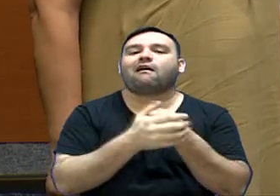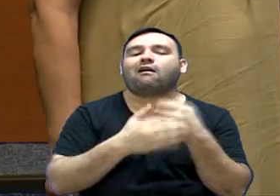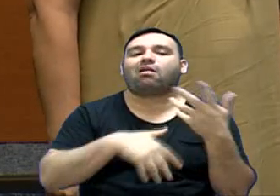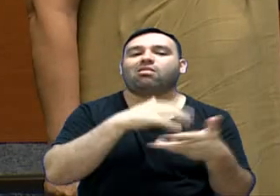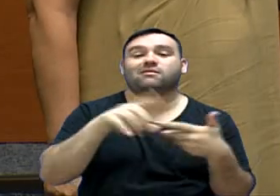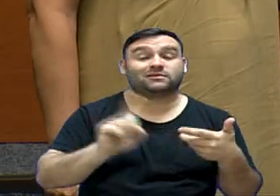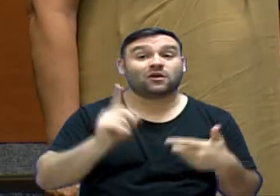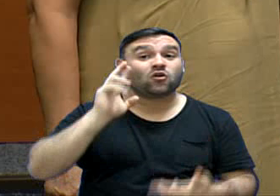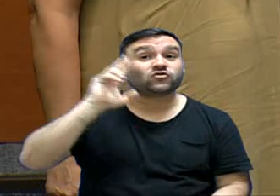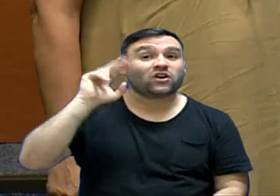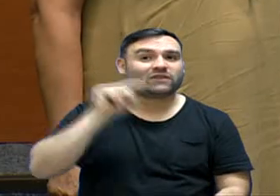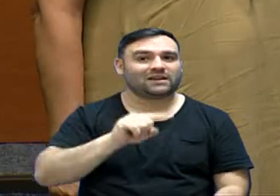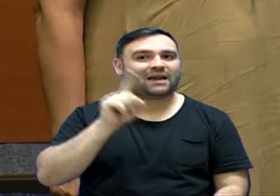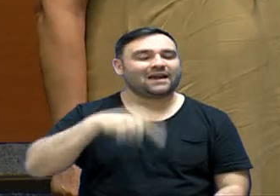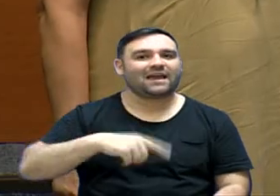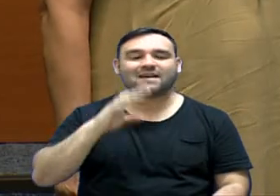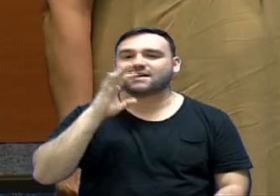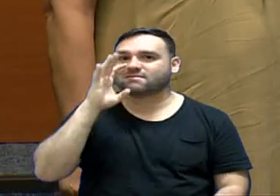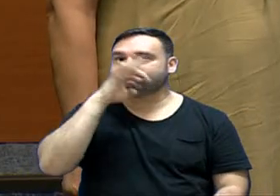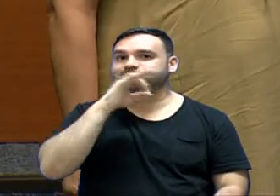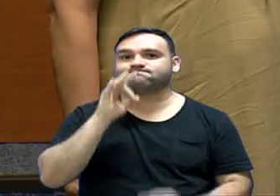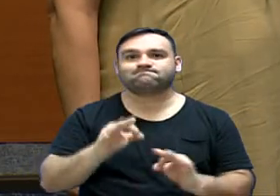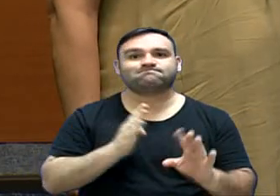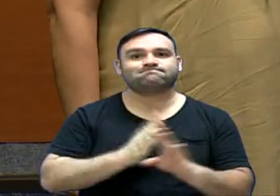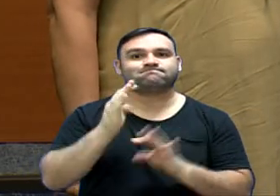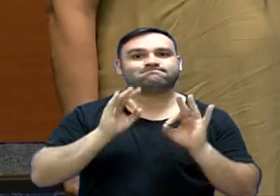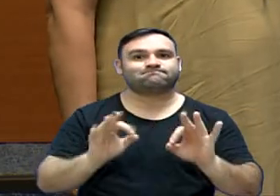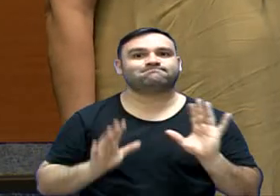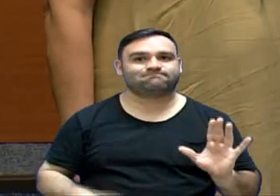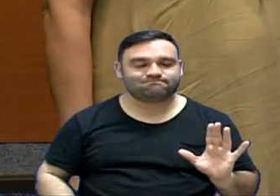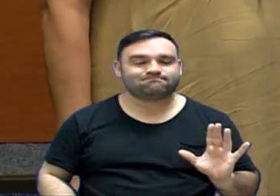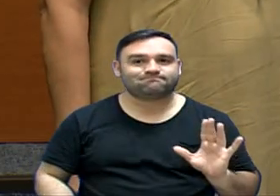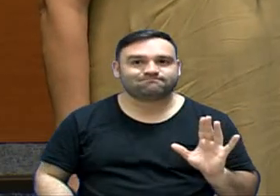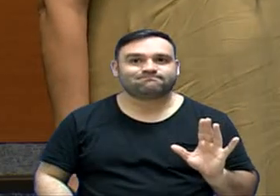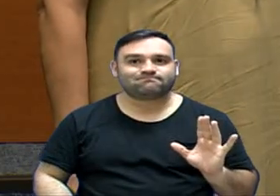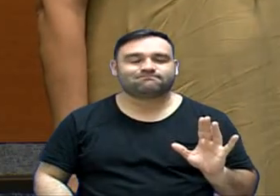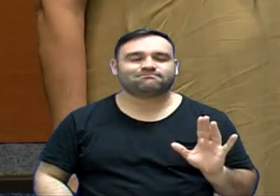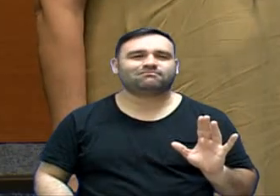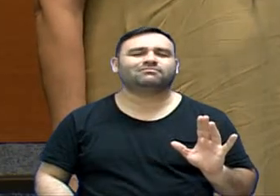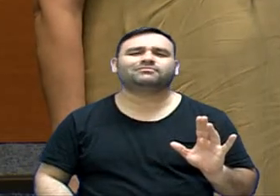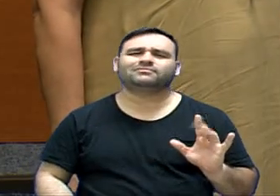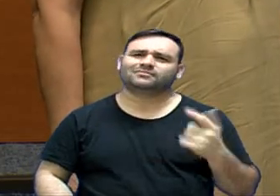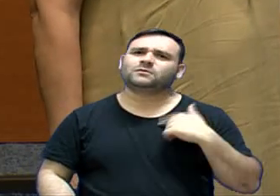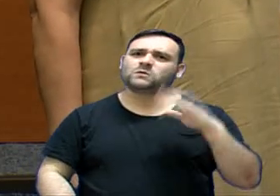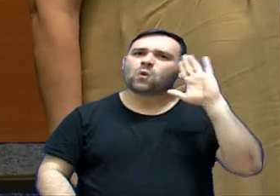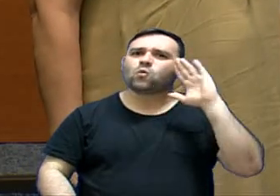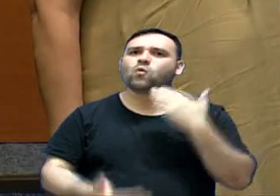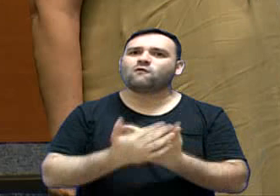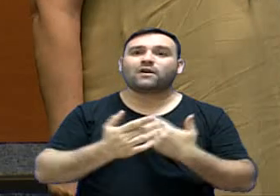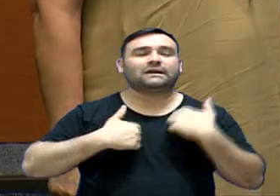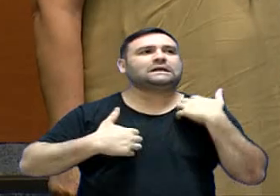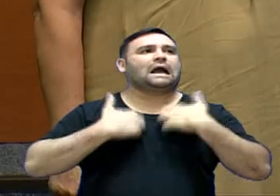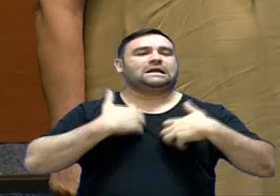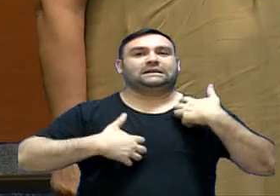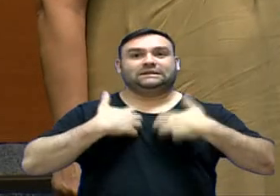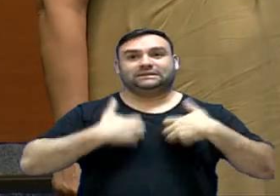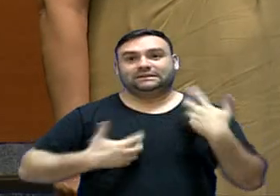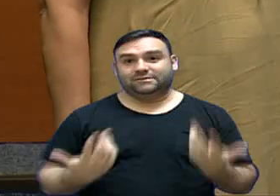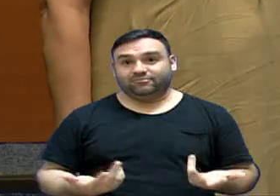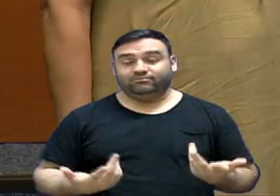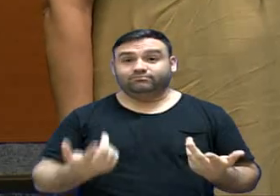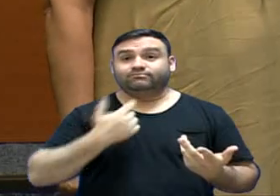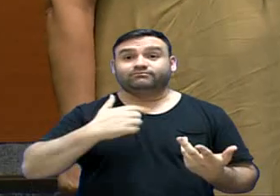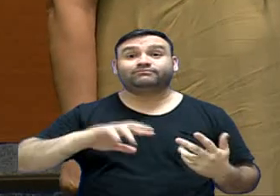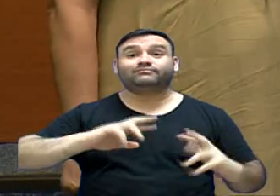O chefe de lá é íntegro, é correto. E acreditei, desesperado. E